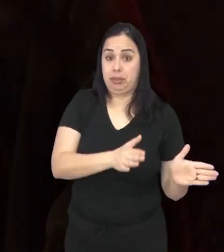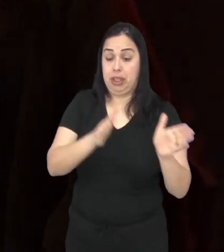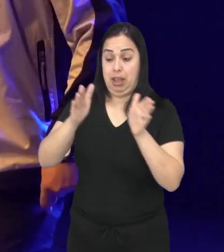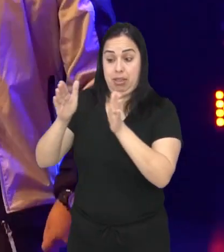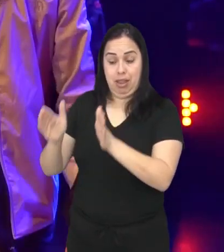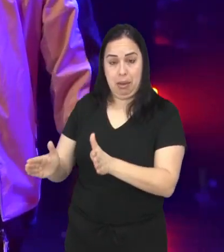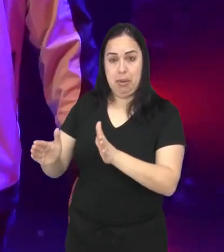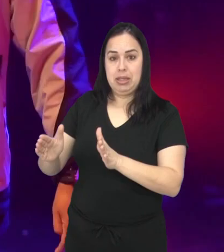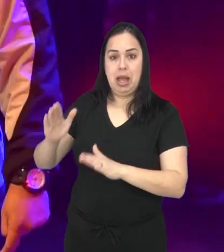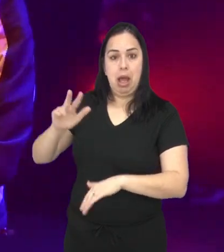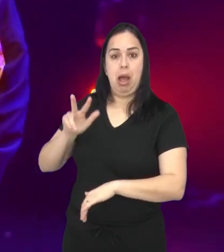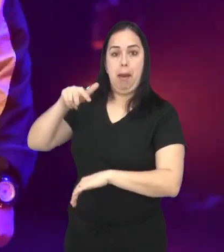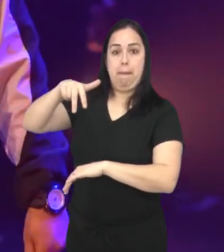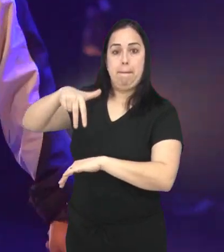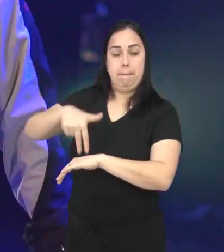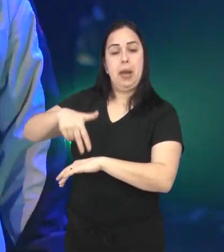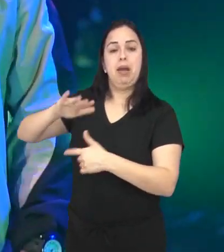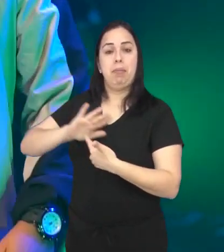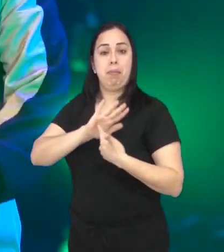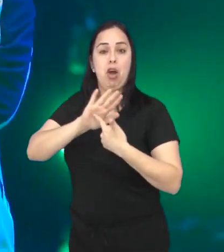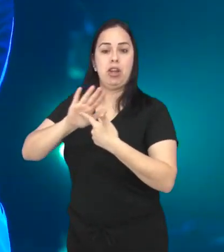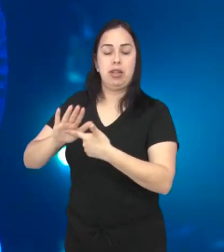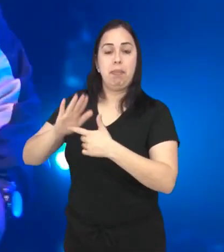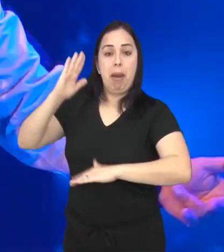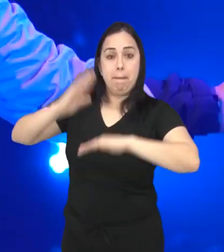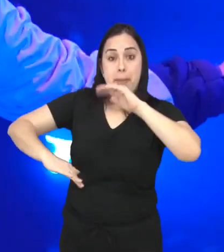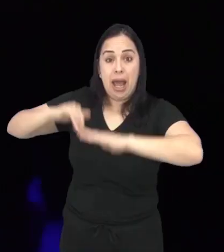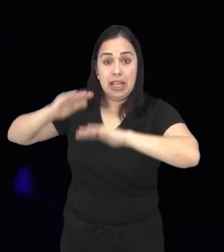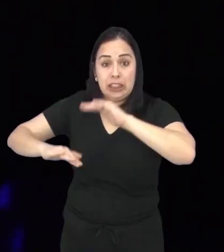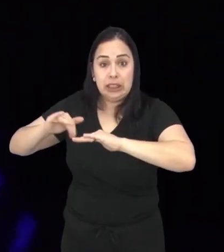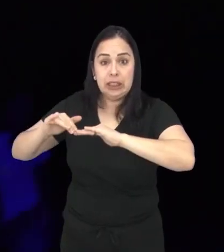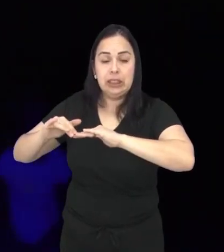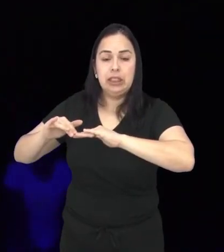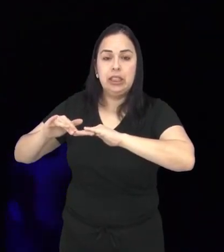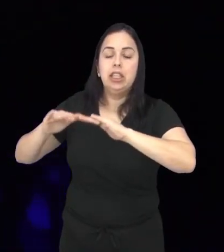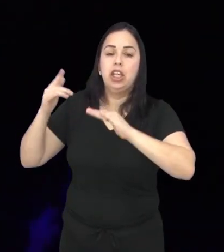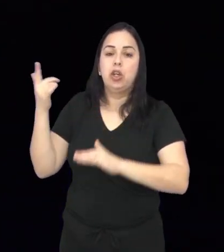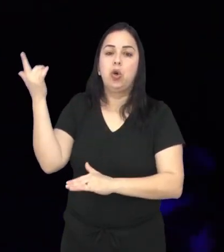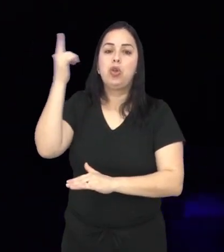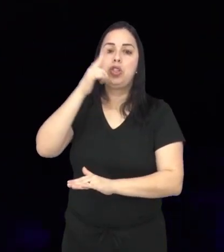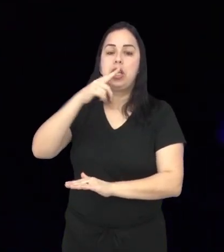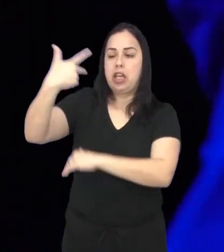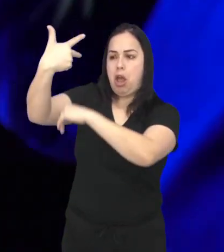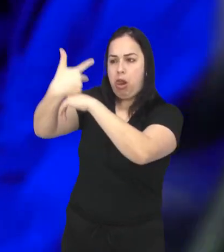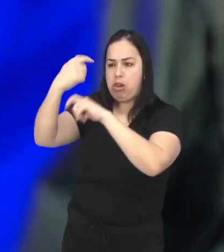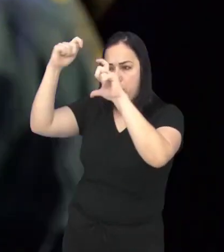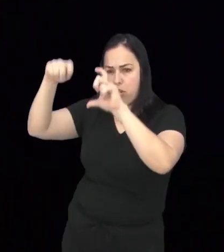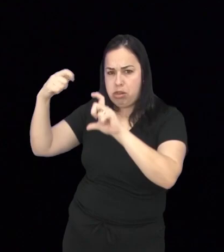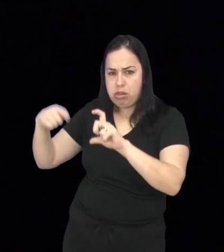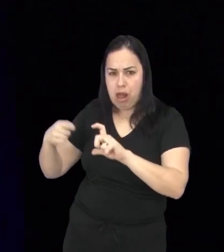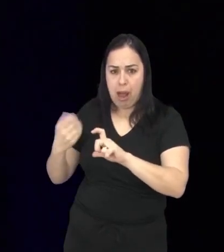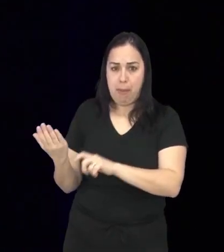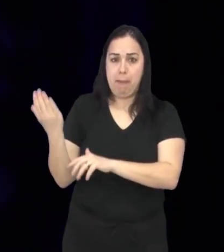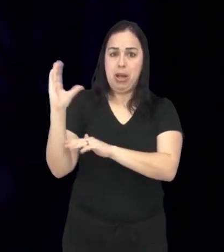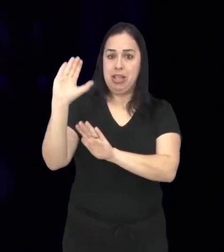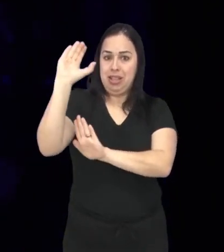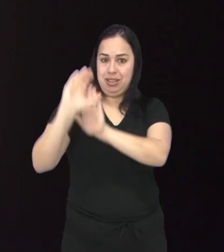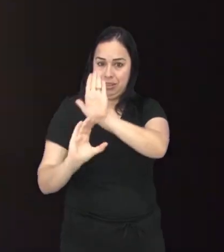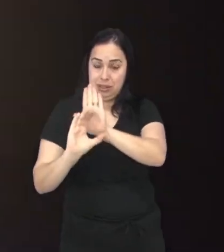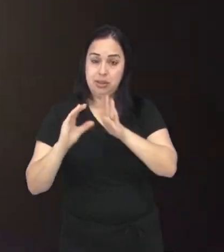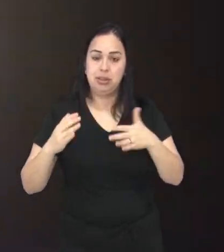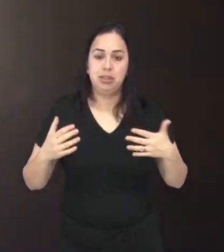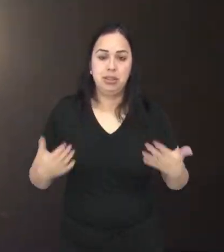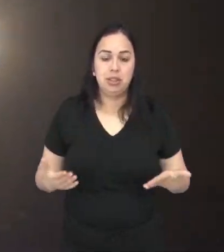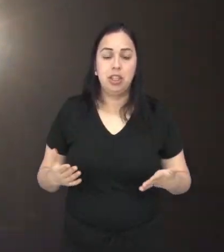autorais. Depois vem a apresentação, para colocar tudo em prática e também construir um material audiovisual para portfólio.